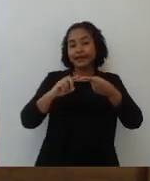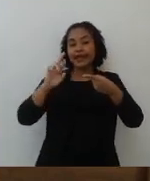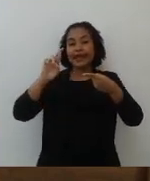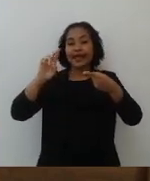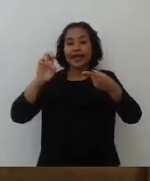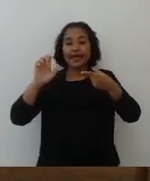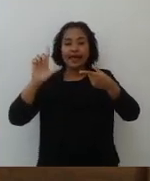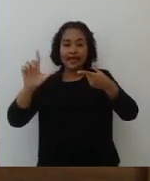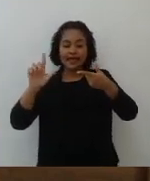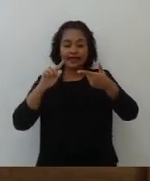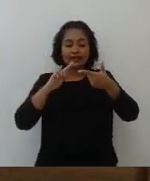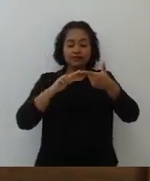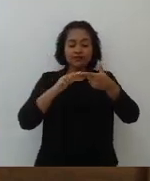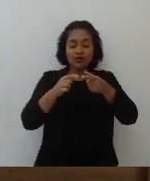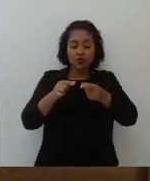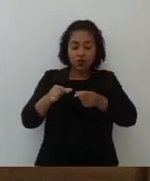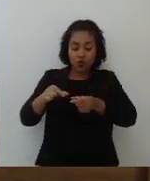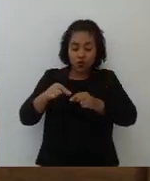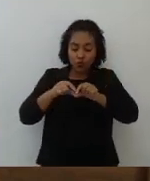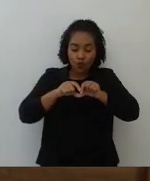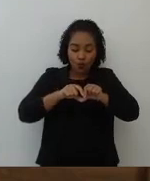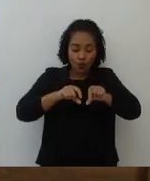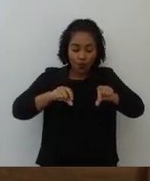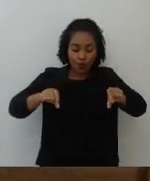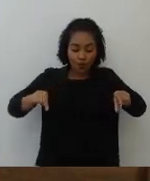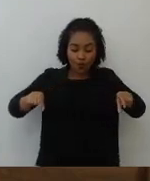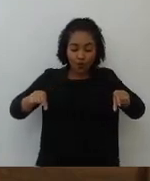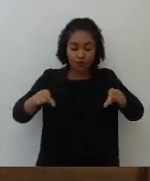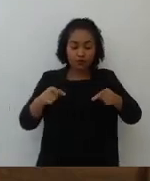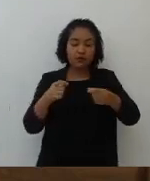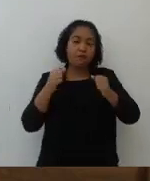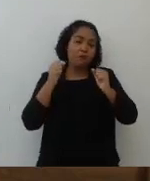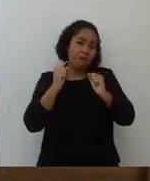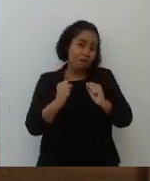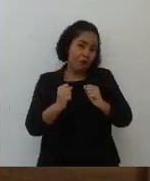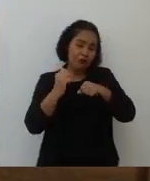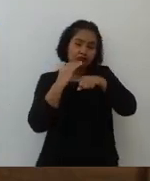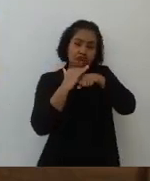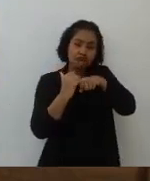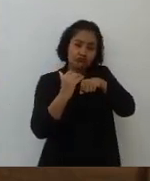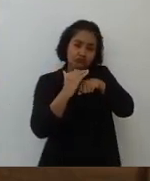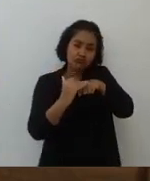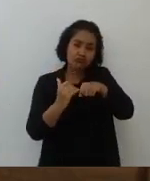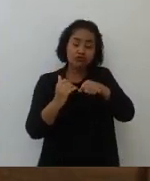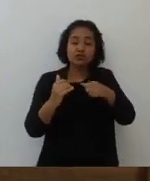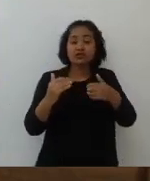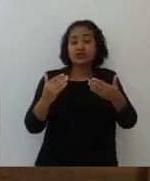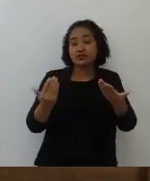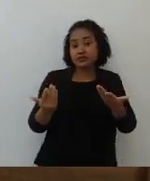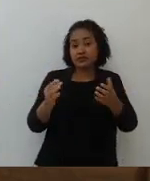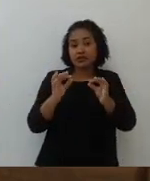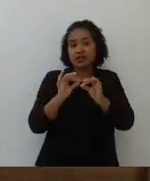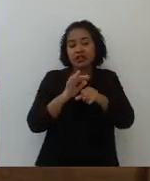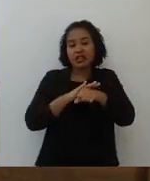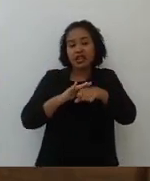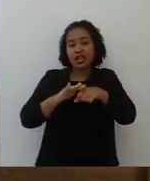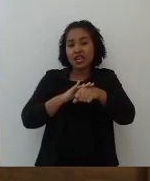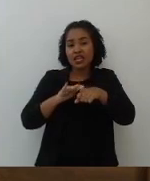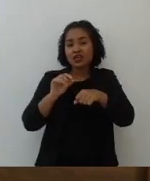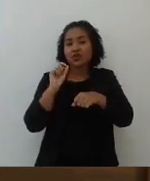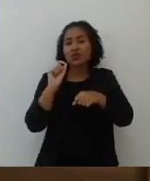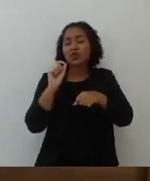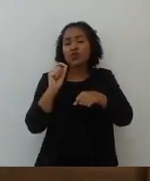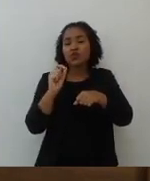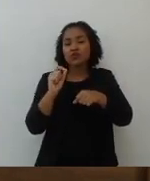endoplasmático são tubos e bolsas membranosas que podem ser chamados tanto aquele que é rugoso quanto aquele que é liso. Qual é a diferença, Érica,